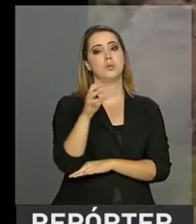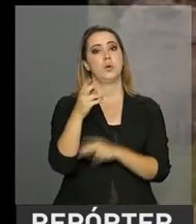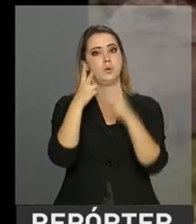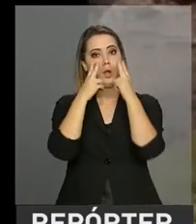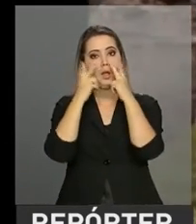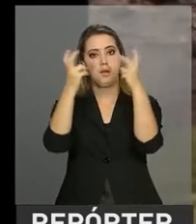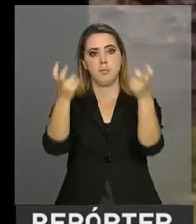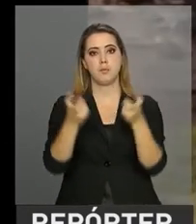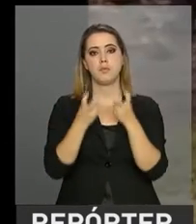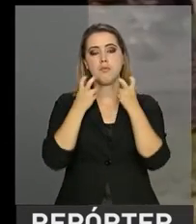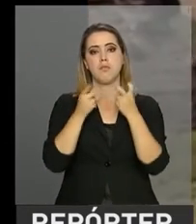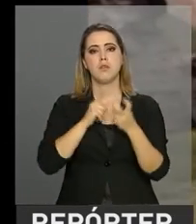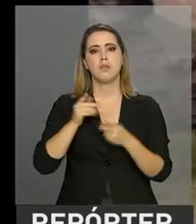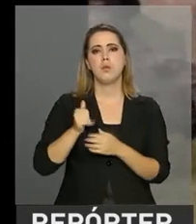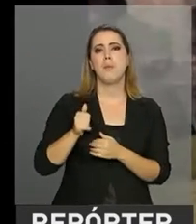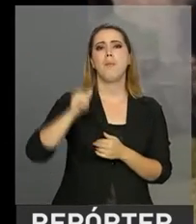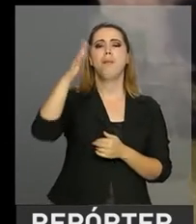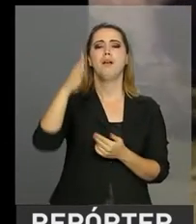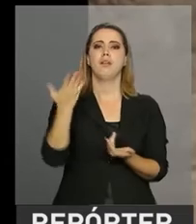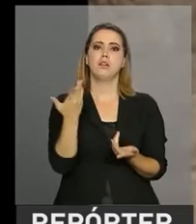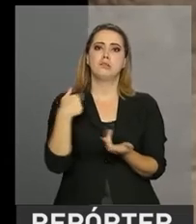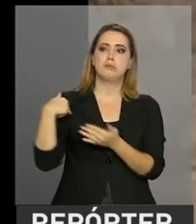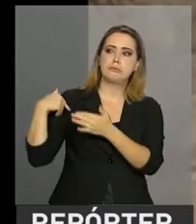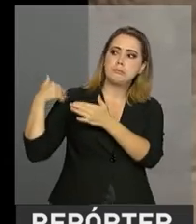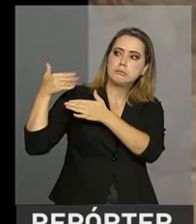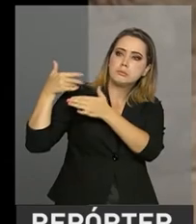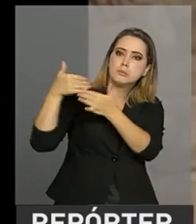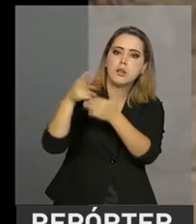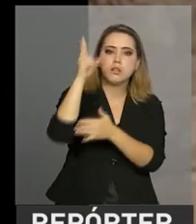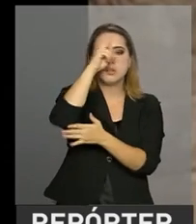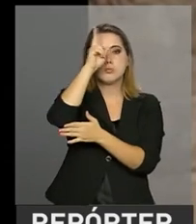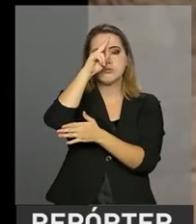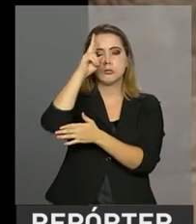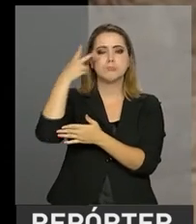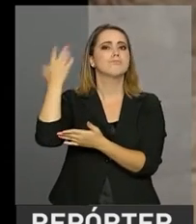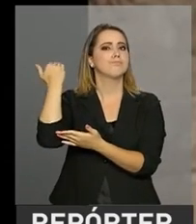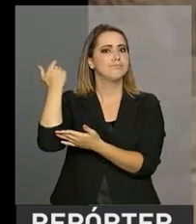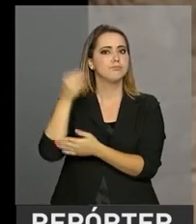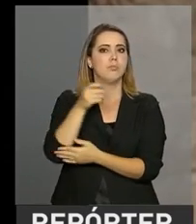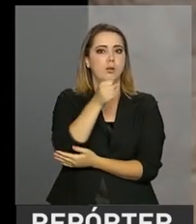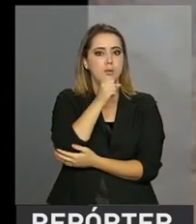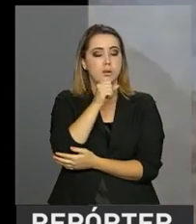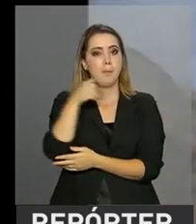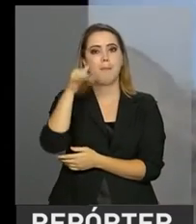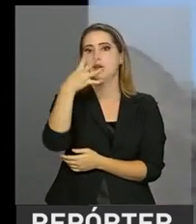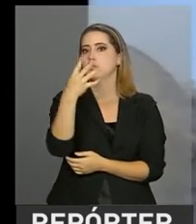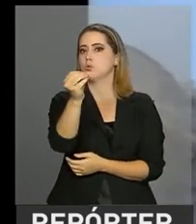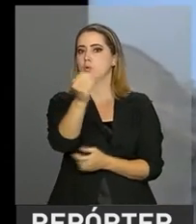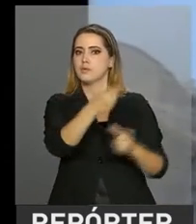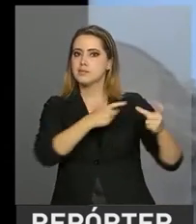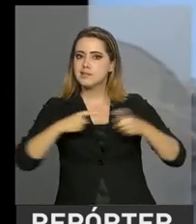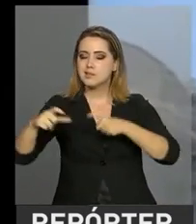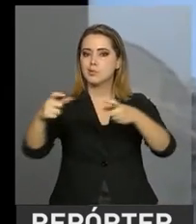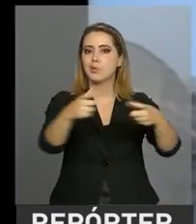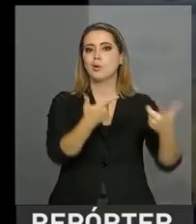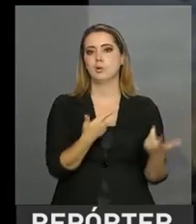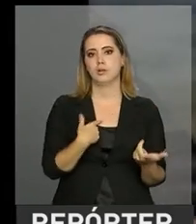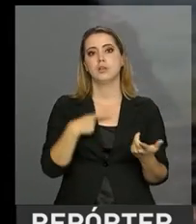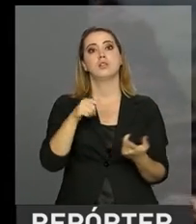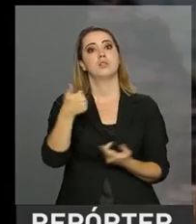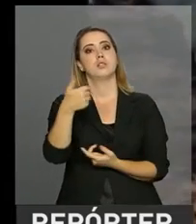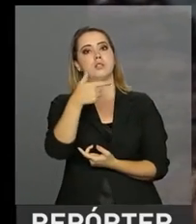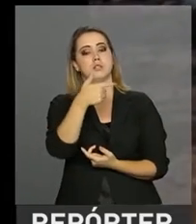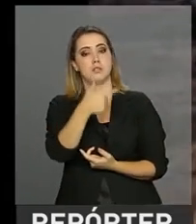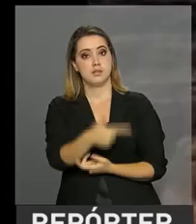capivara fica o maior registro da pré história do brasil são 400 sítios arqueológicos tem 129